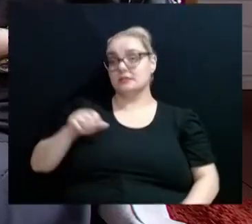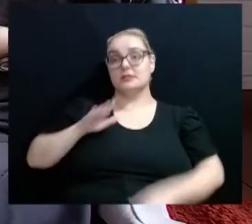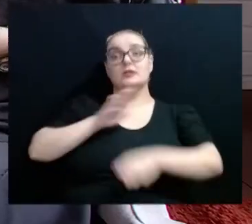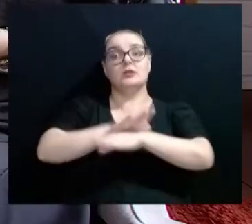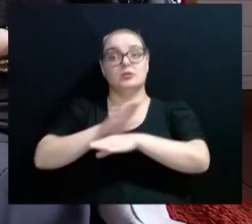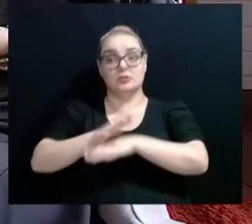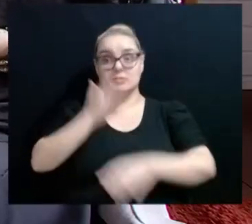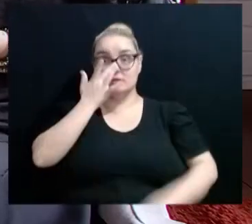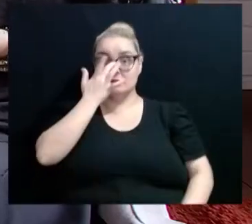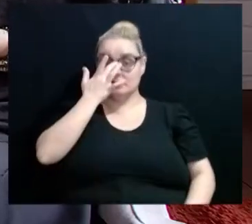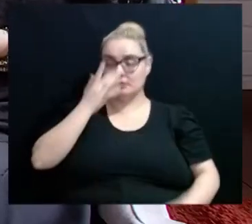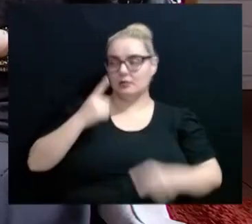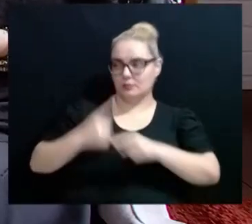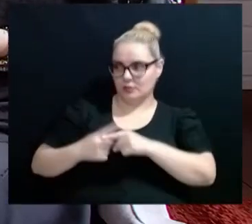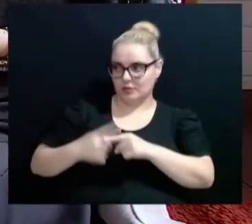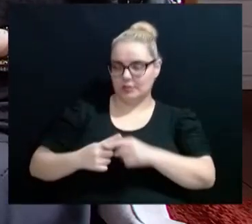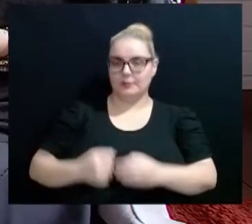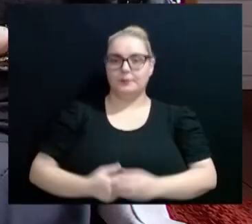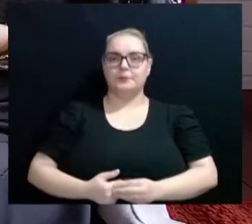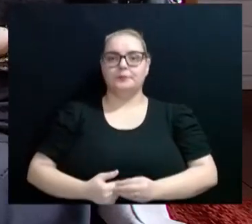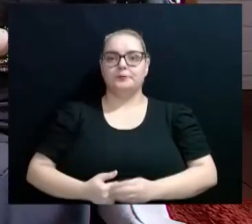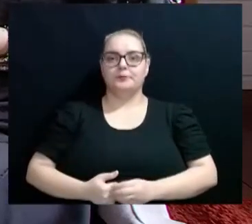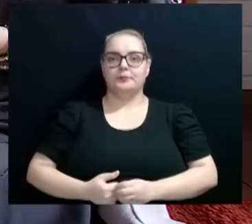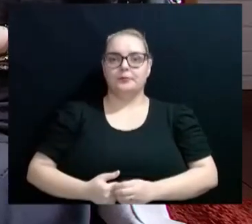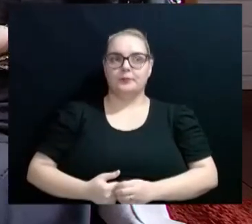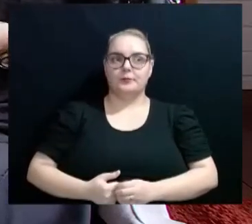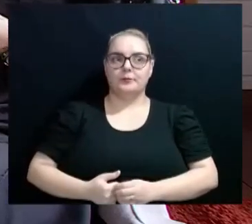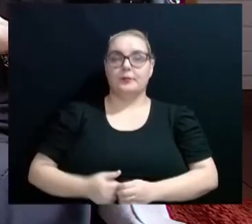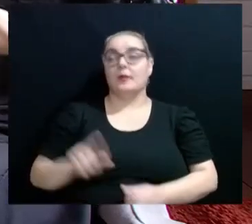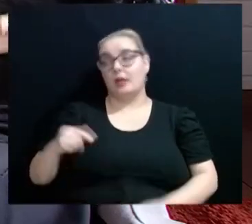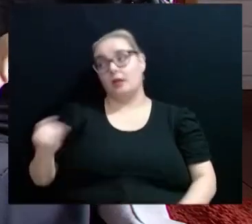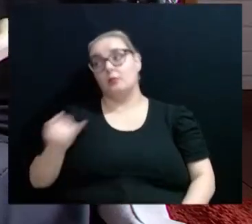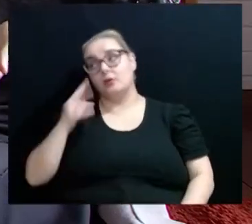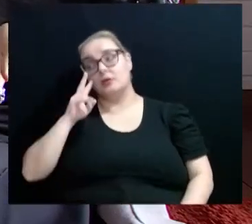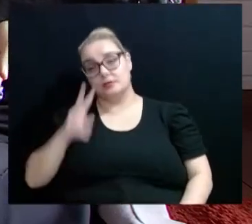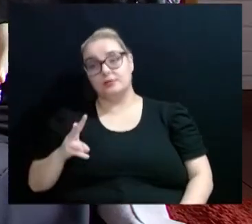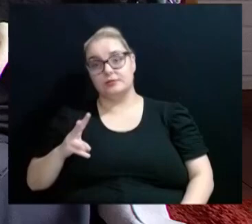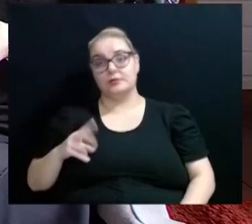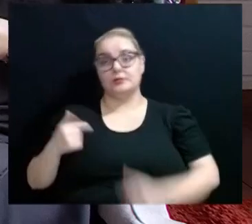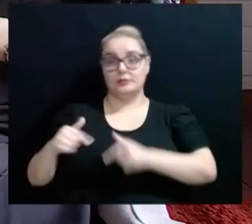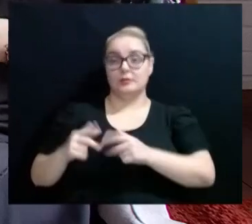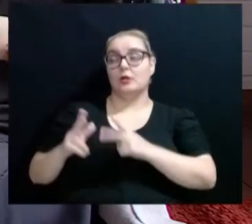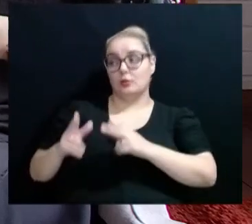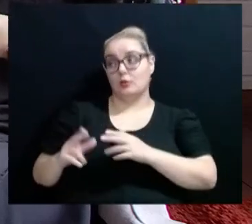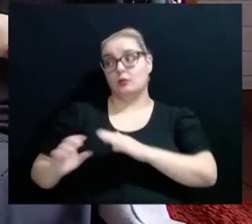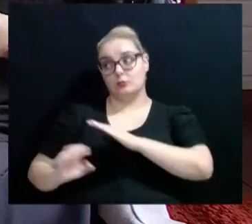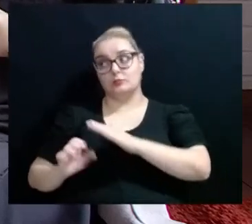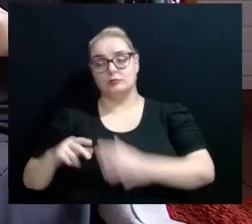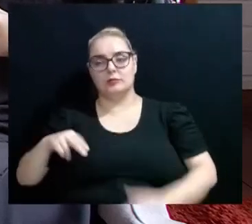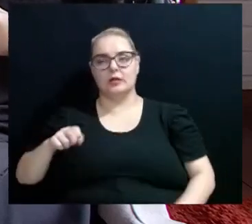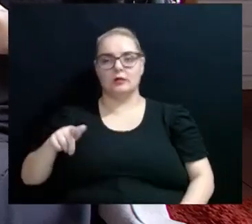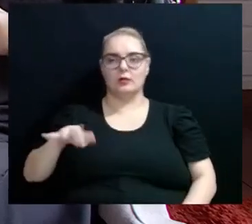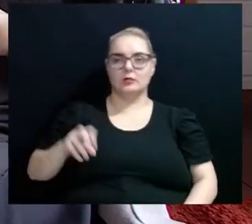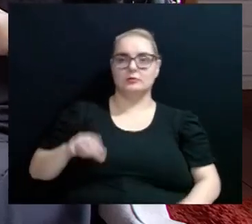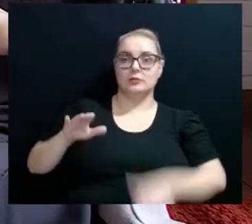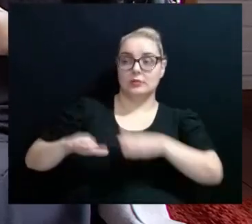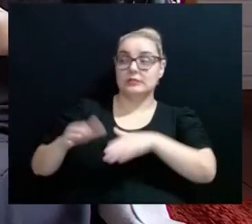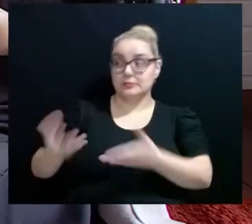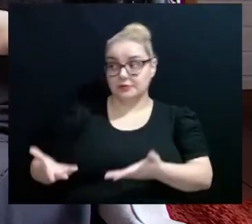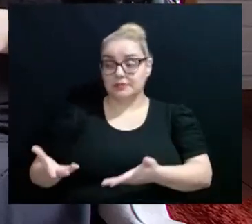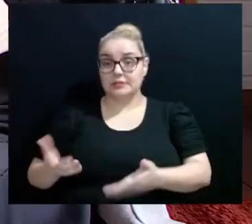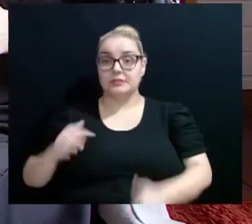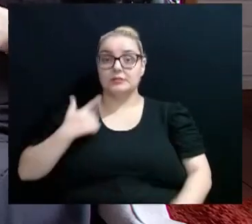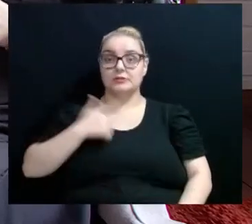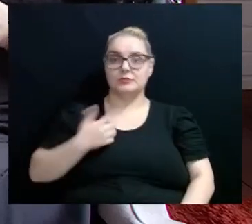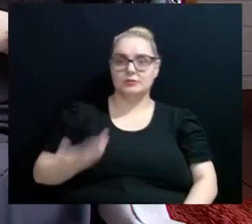Sim, ajudou bastante, porque é importante ver o seu trabalho como um negócio, né? Então, muitas vezes, eu acho